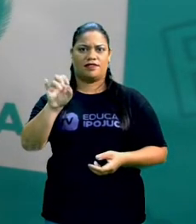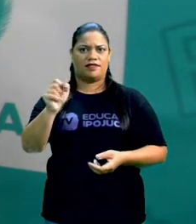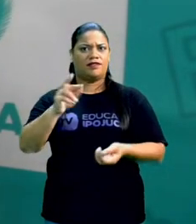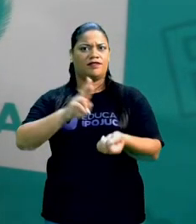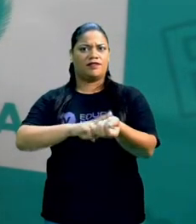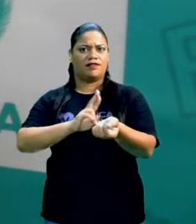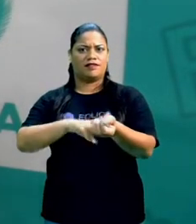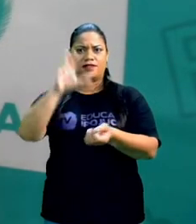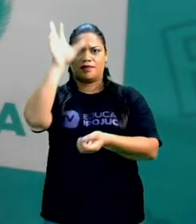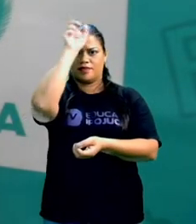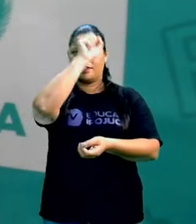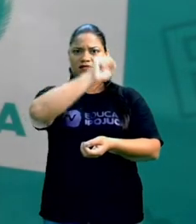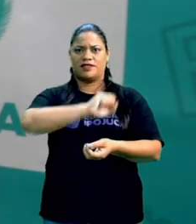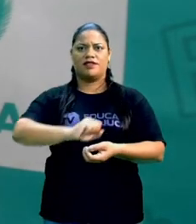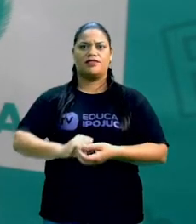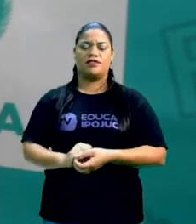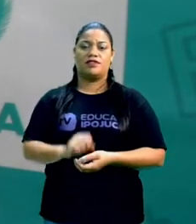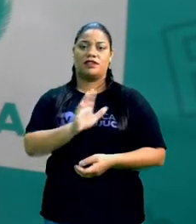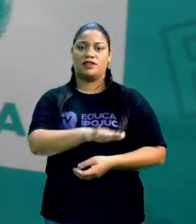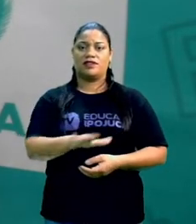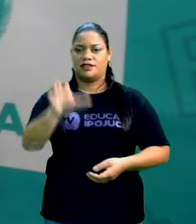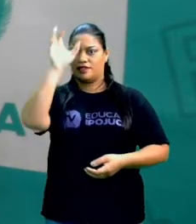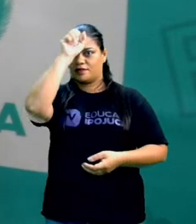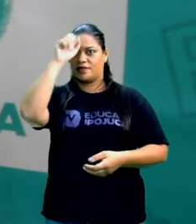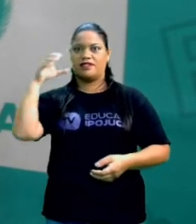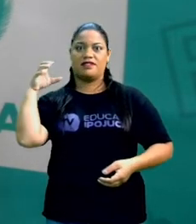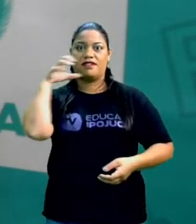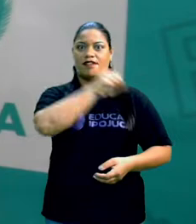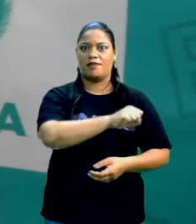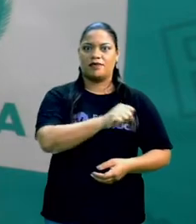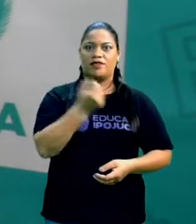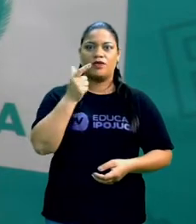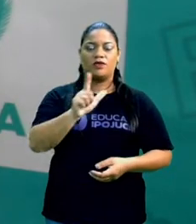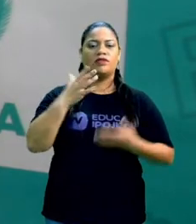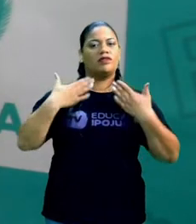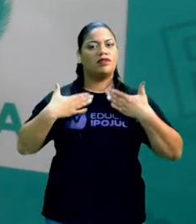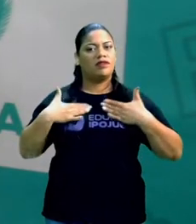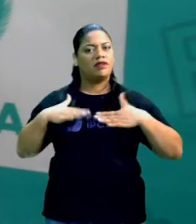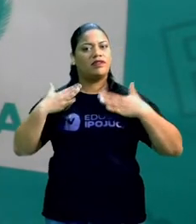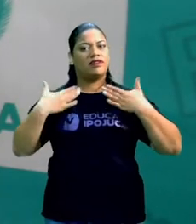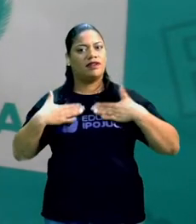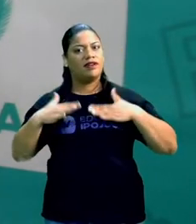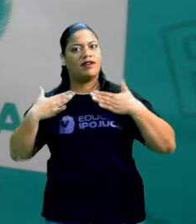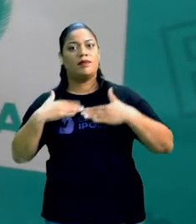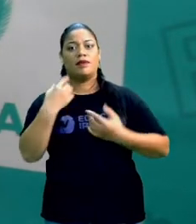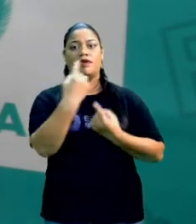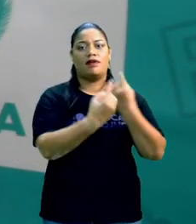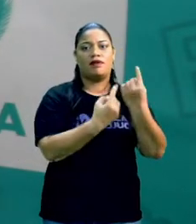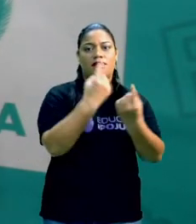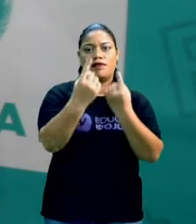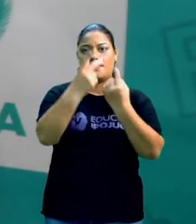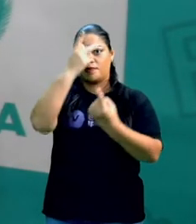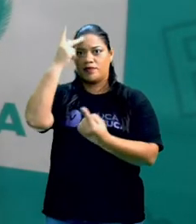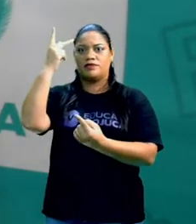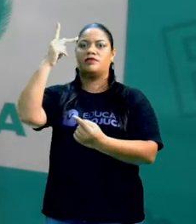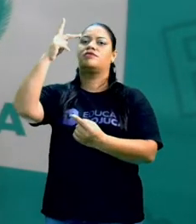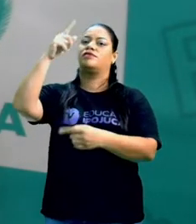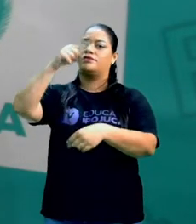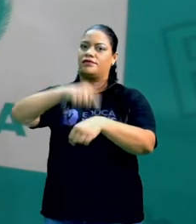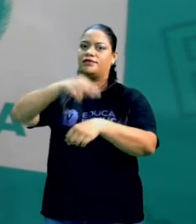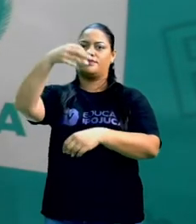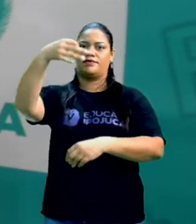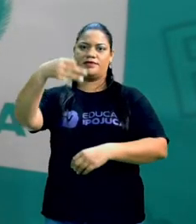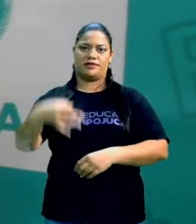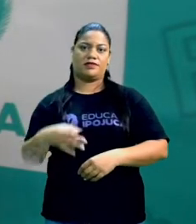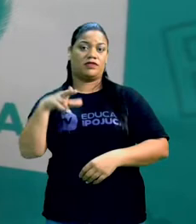de aprendizagem. Umas crianças aprendem rápido, outras aprendem devagarzinho. Cada pessoa tem seu tempo. Isso a gente